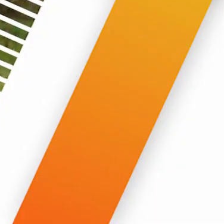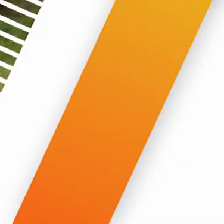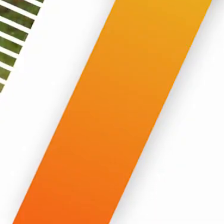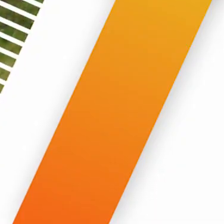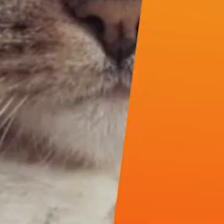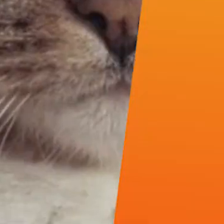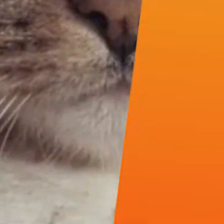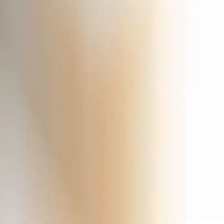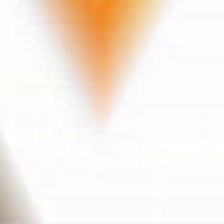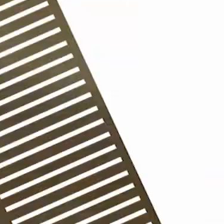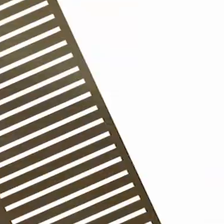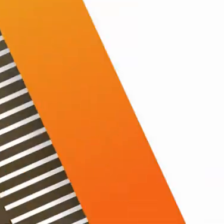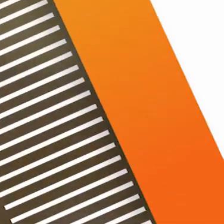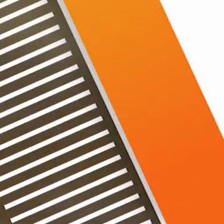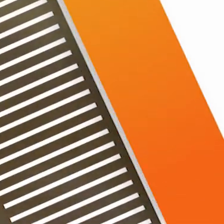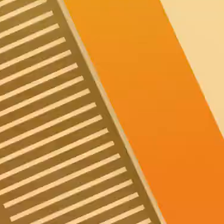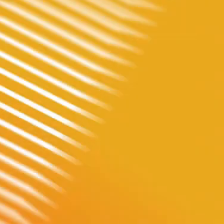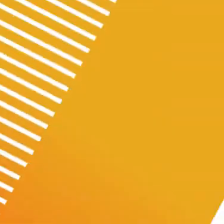E aí